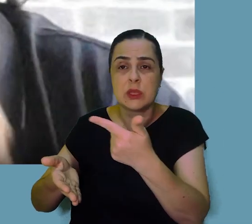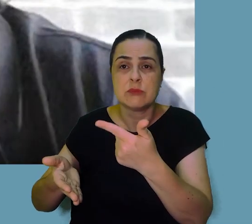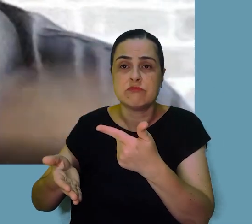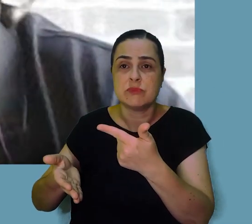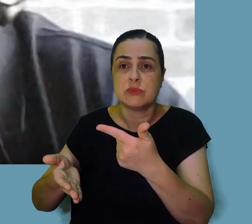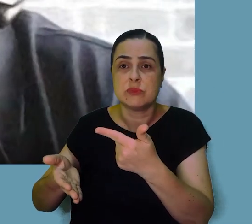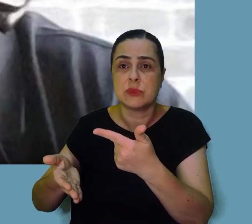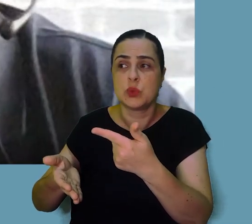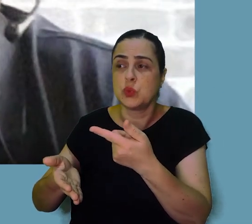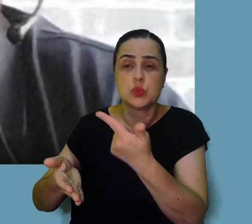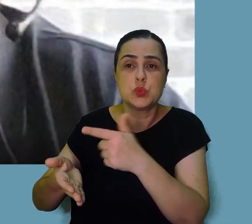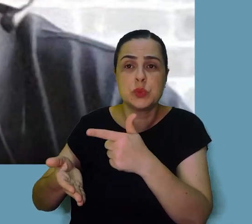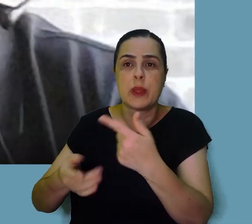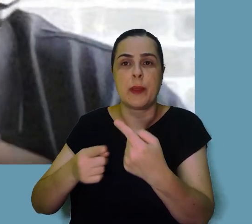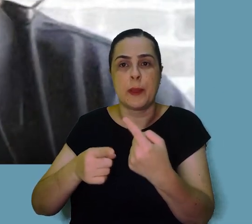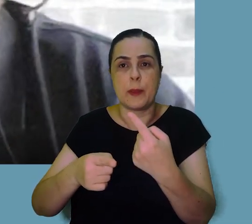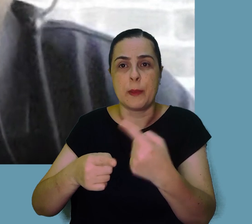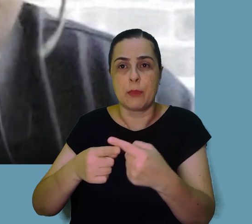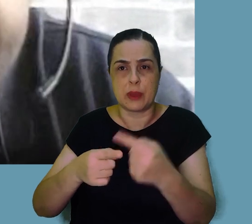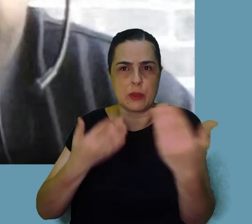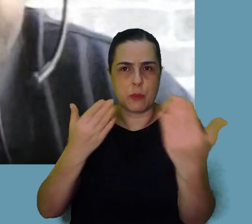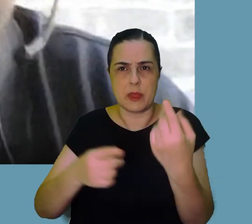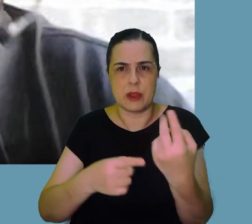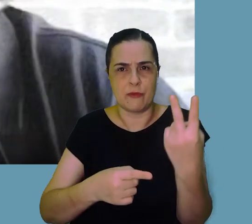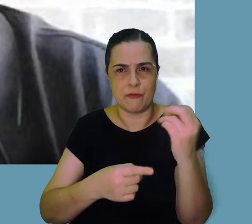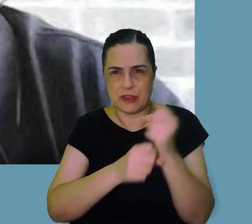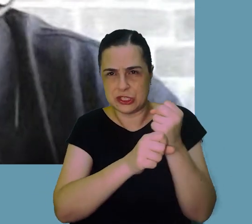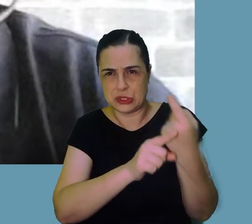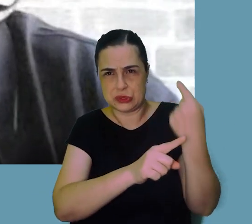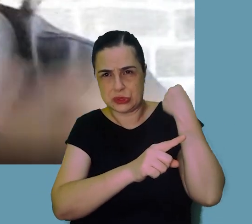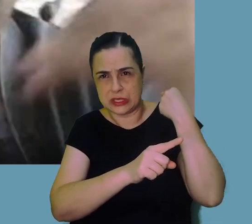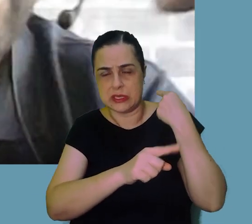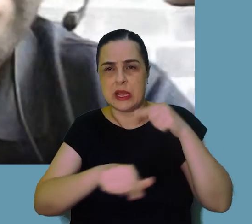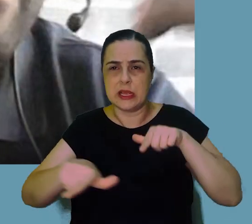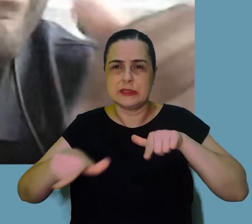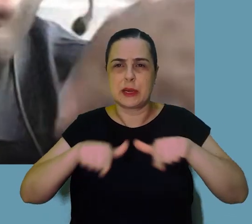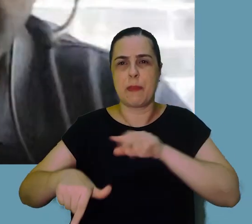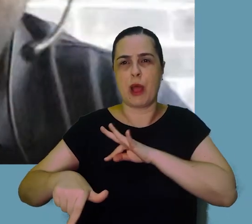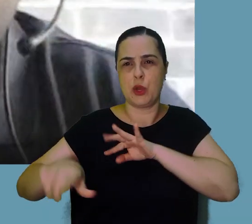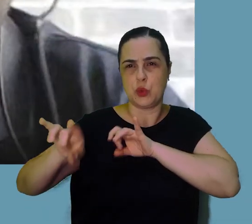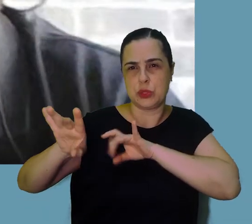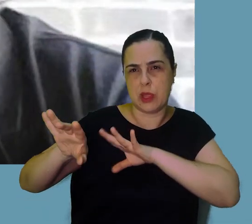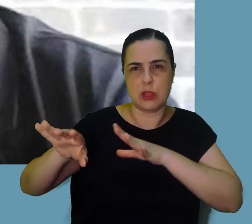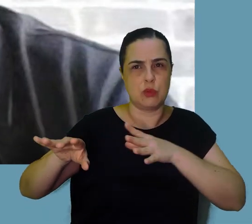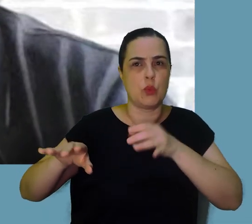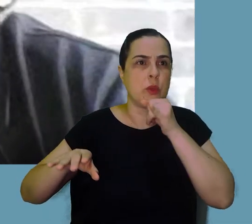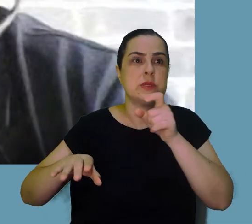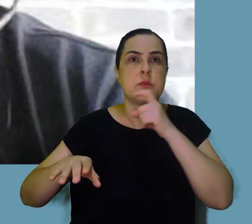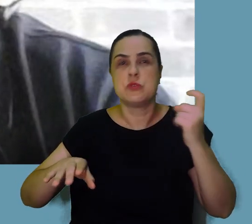que há 20 anos atrás a gente chamava de posições técnicas. Refrigeradores,